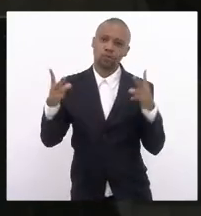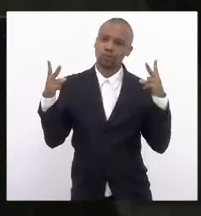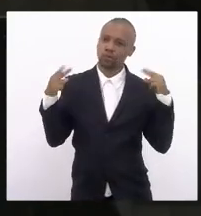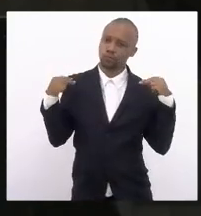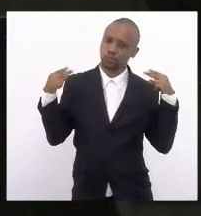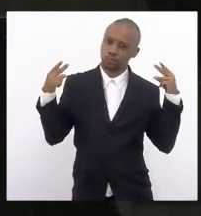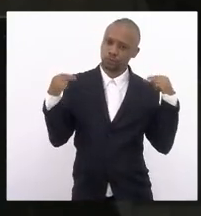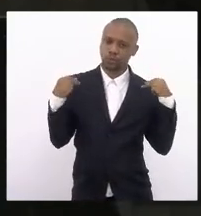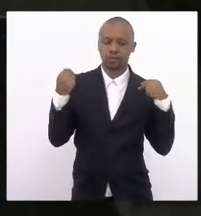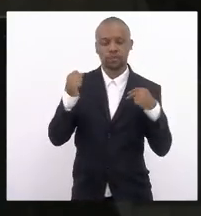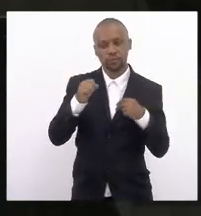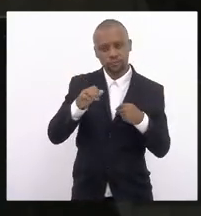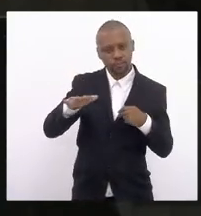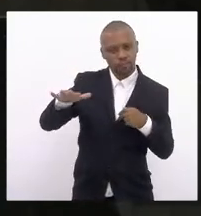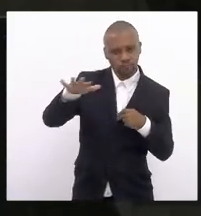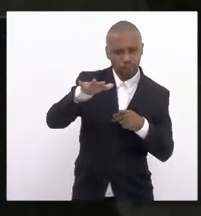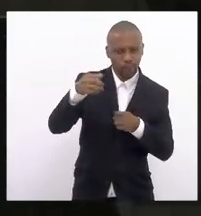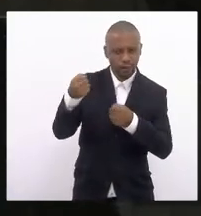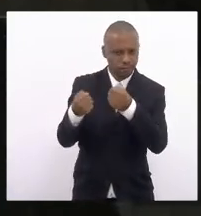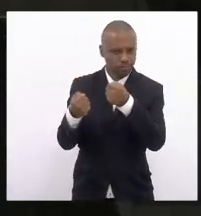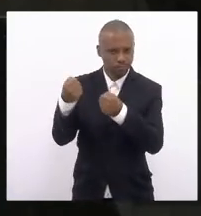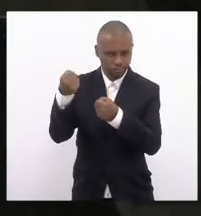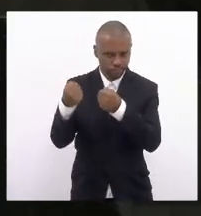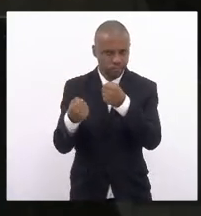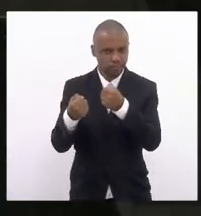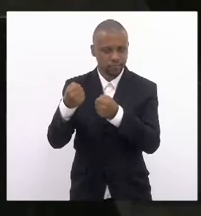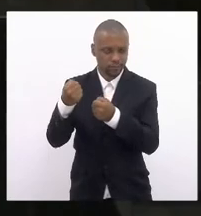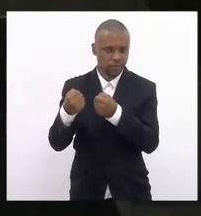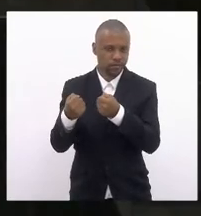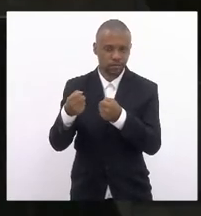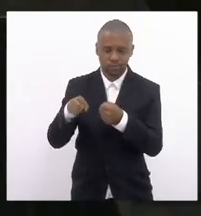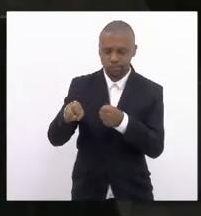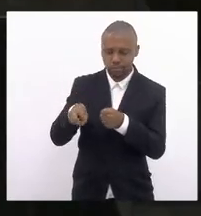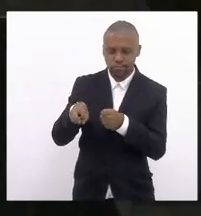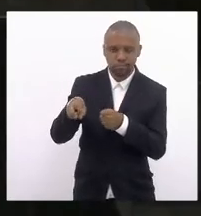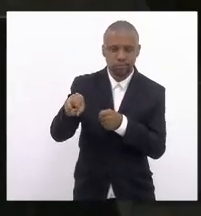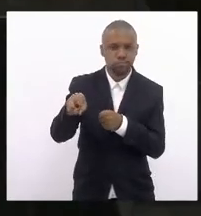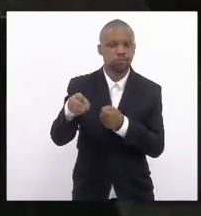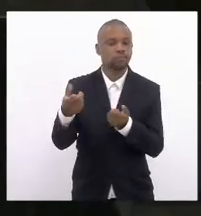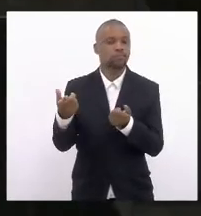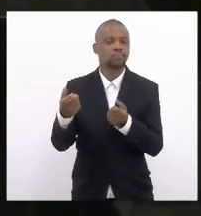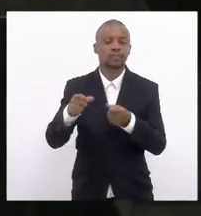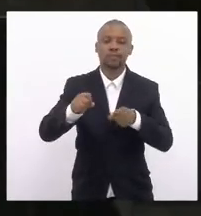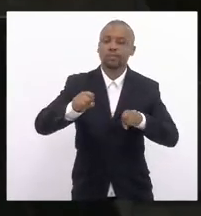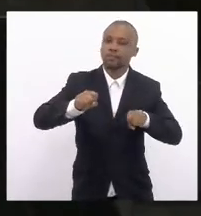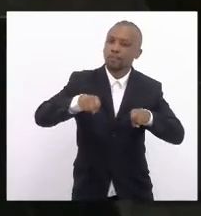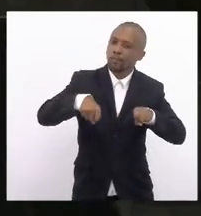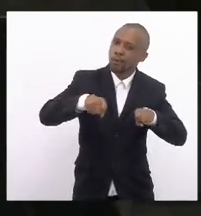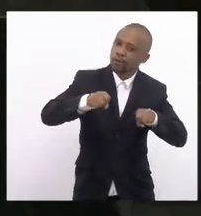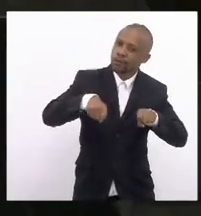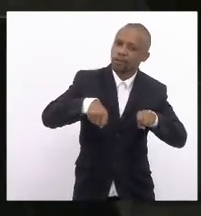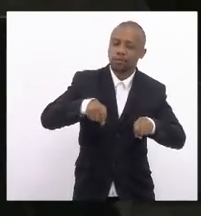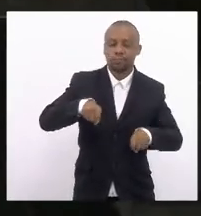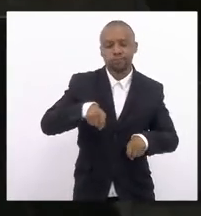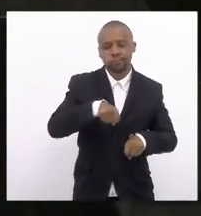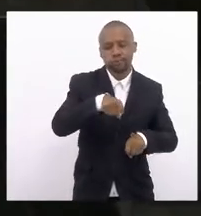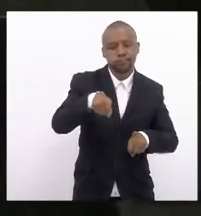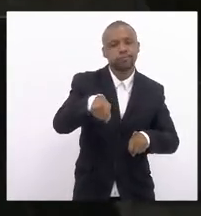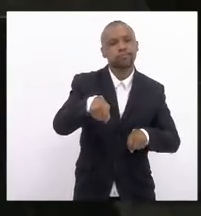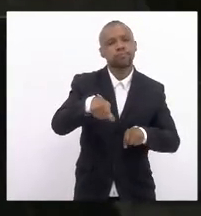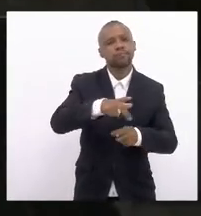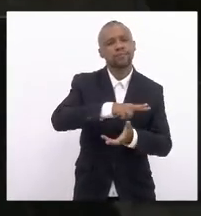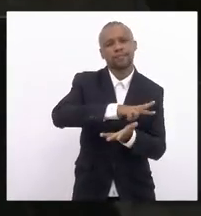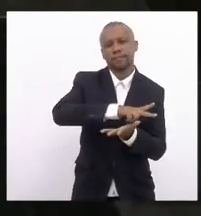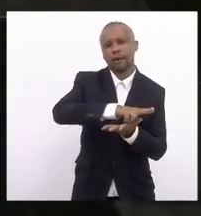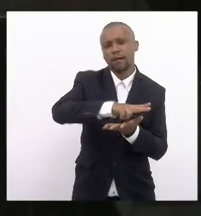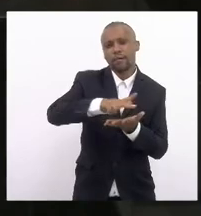motoristas de veículos automotores, de motociclistas, etc., que